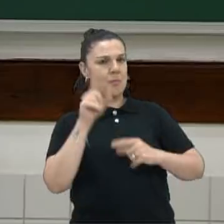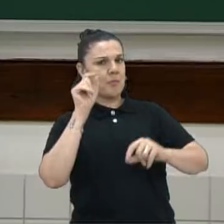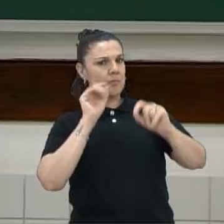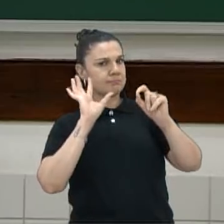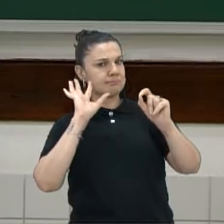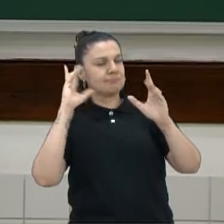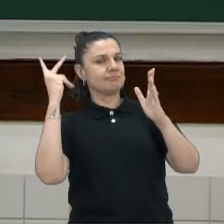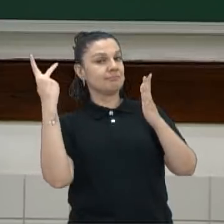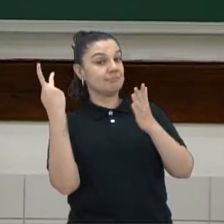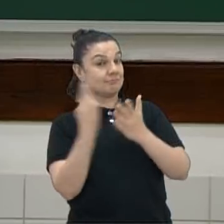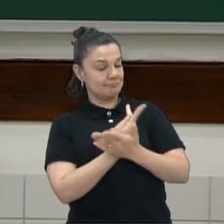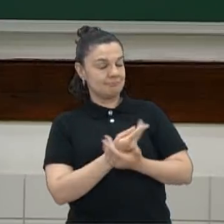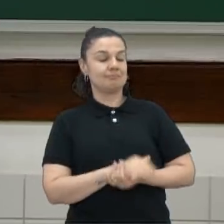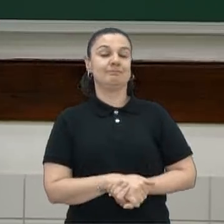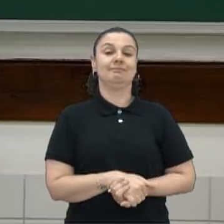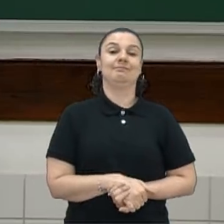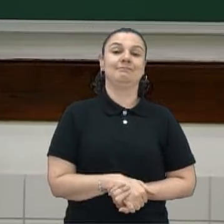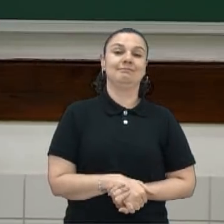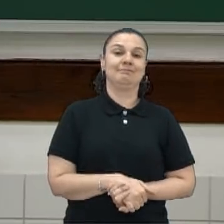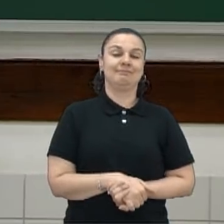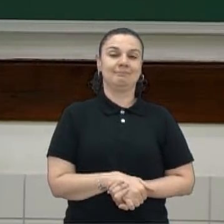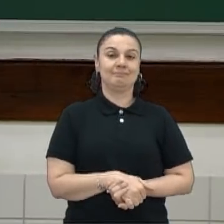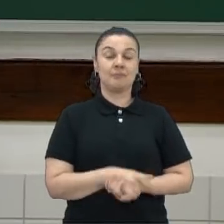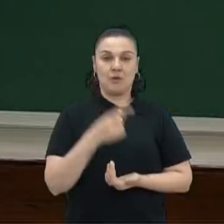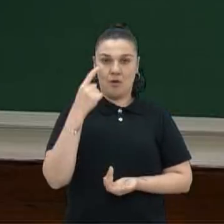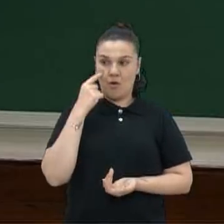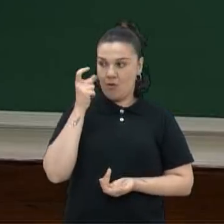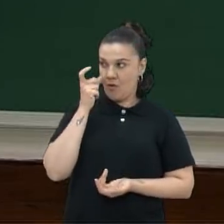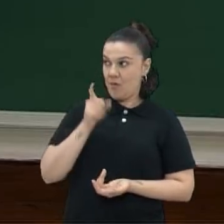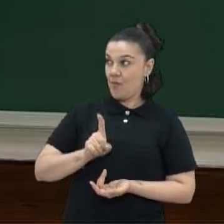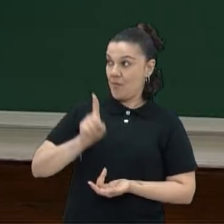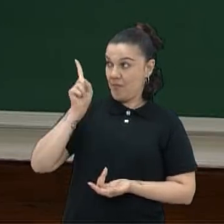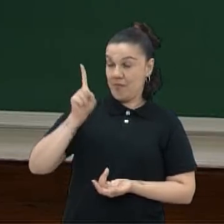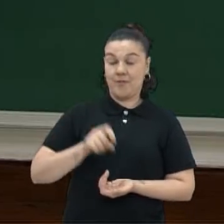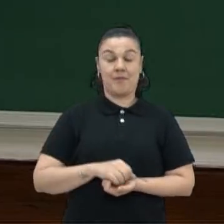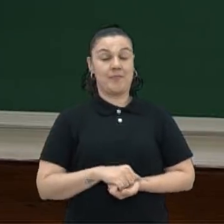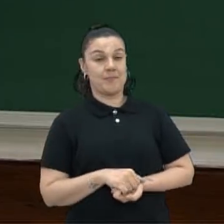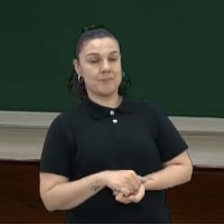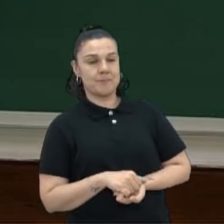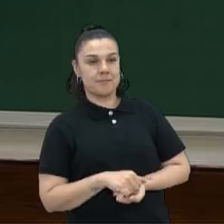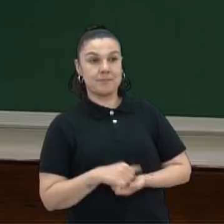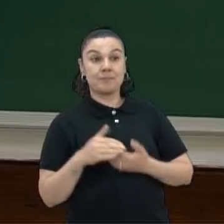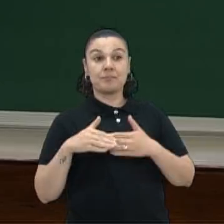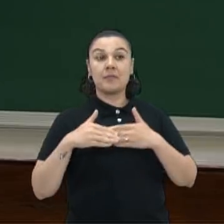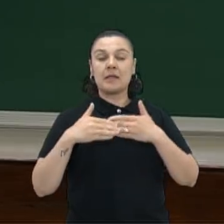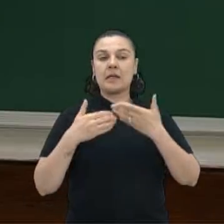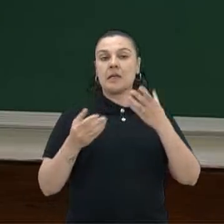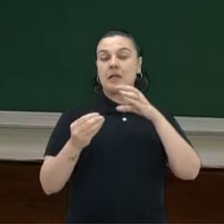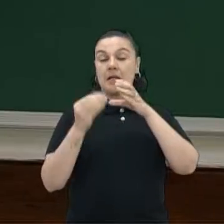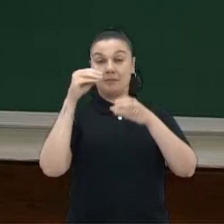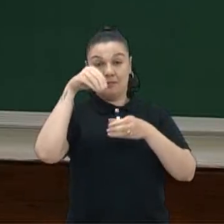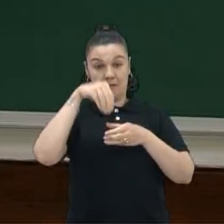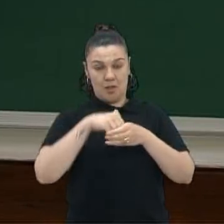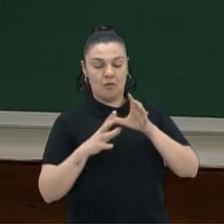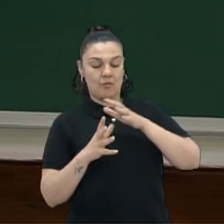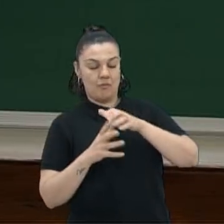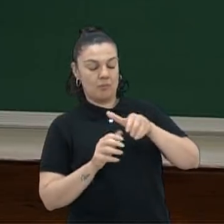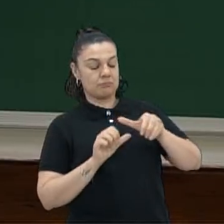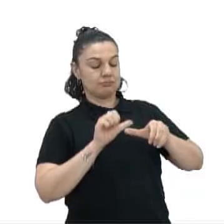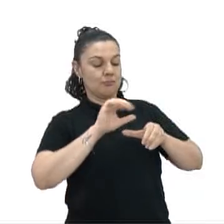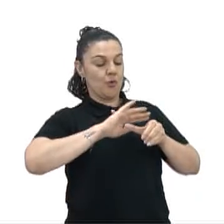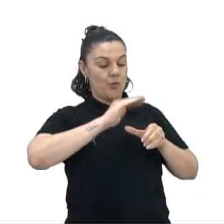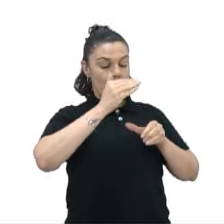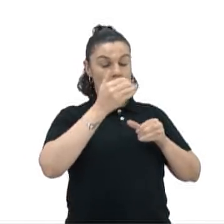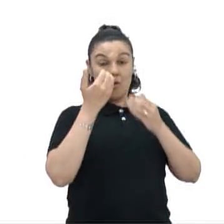aquele tipo de evento ocorre. Presta atenção. Enquanto os agentes internos formam o relevo,